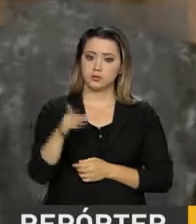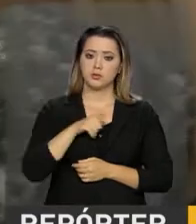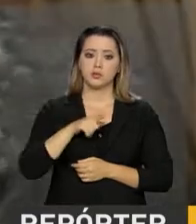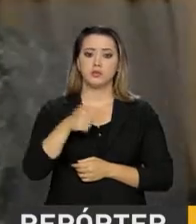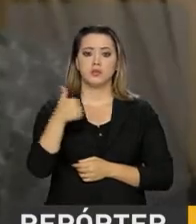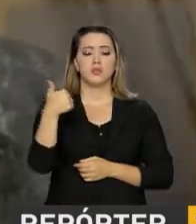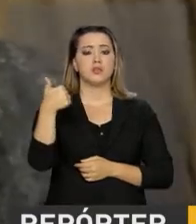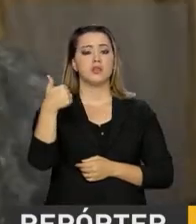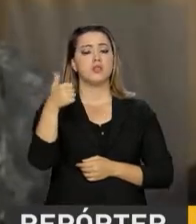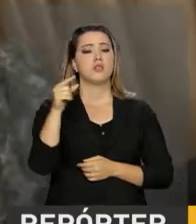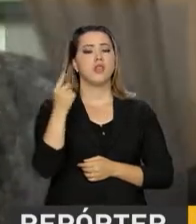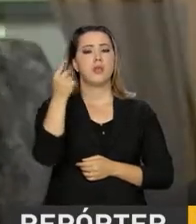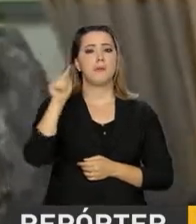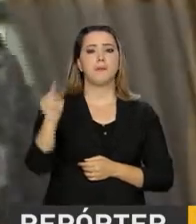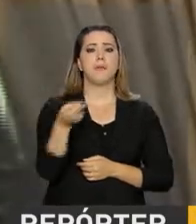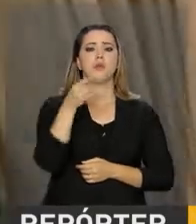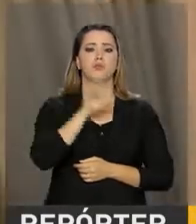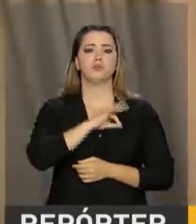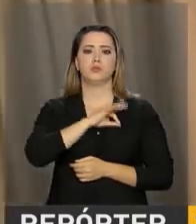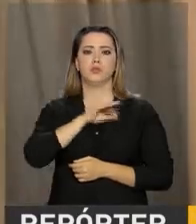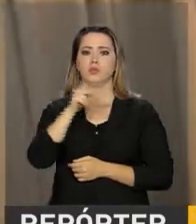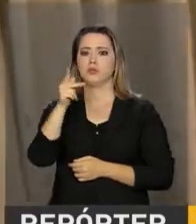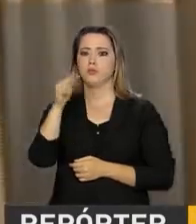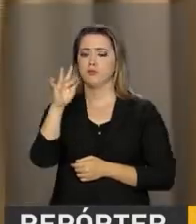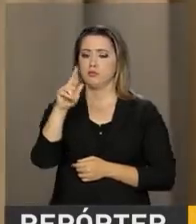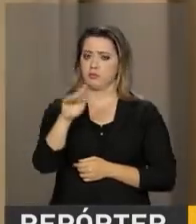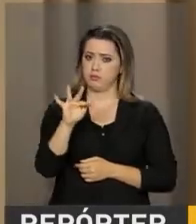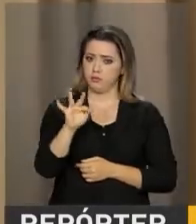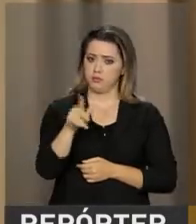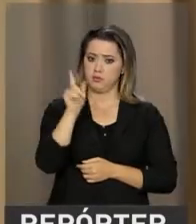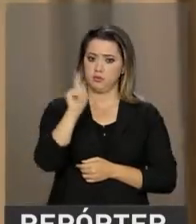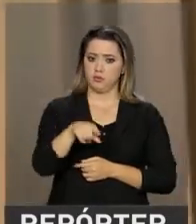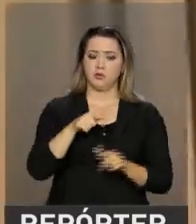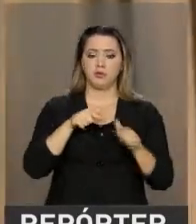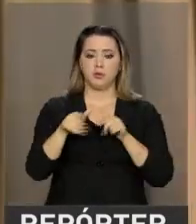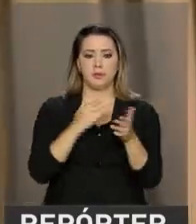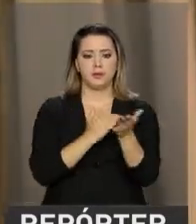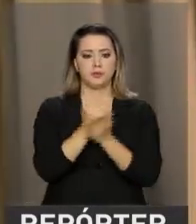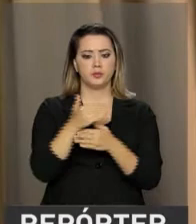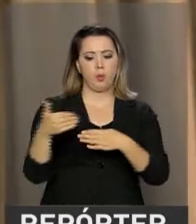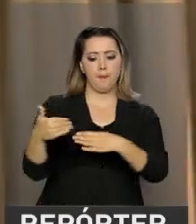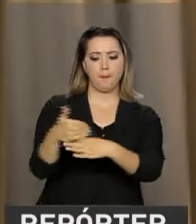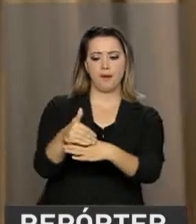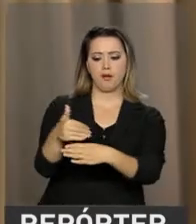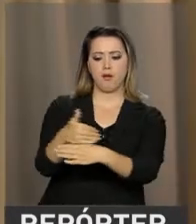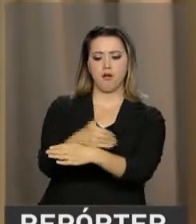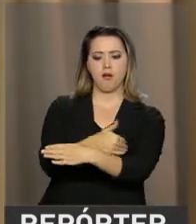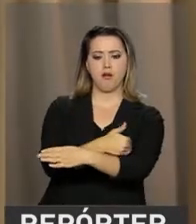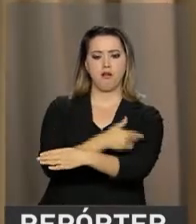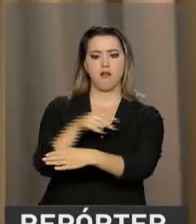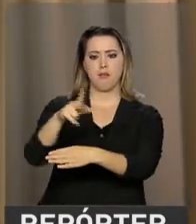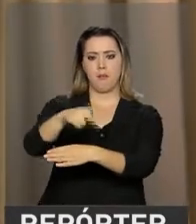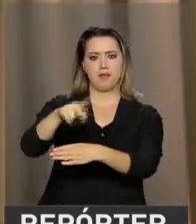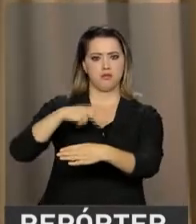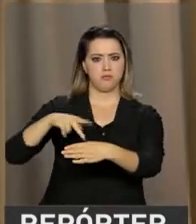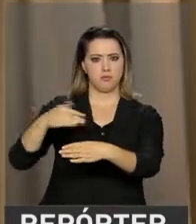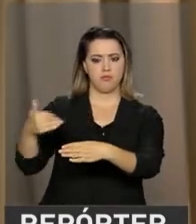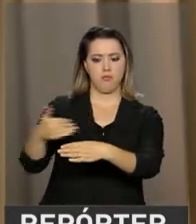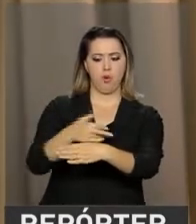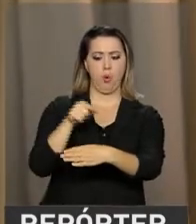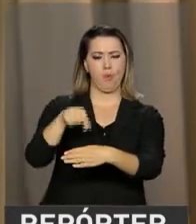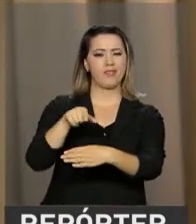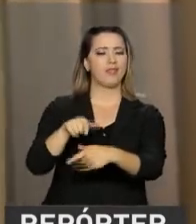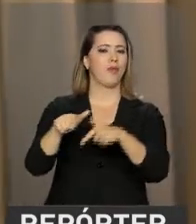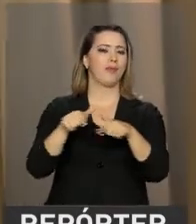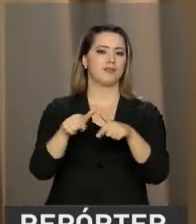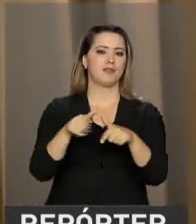agentes da polícia federal na verdade começa na fronteira e alter ações especiais em uruguaiana